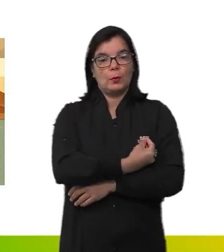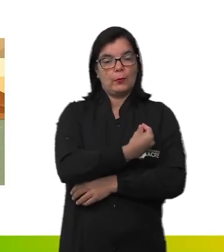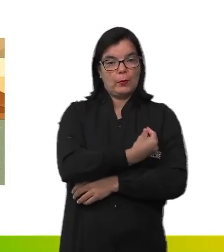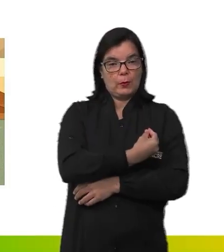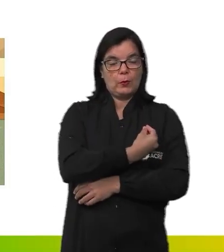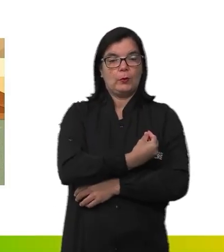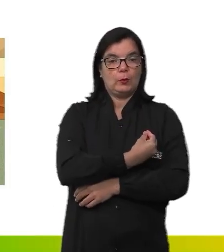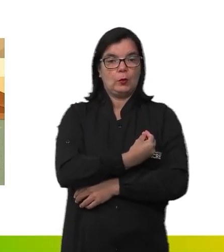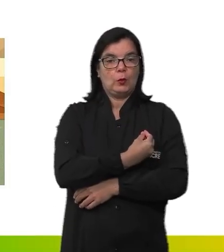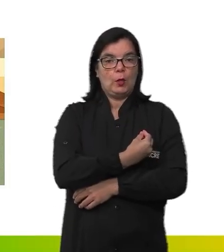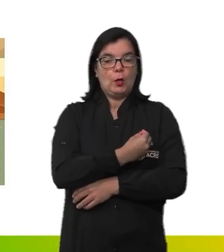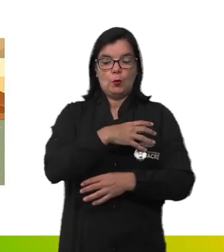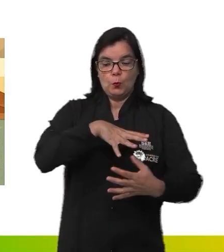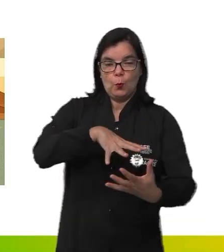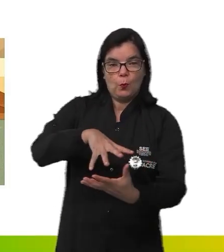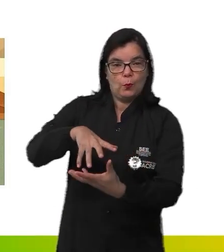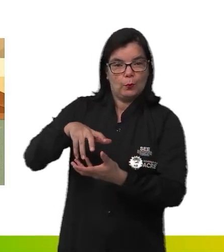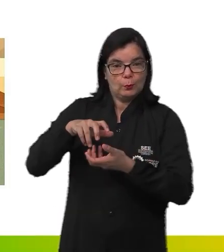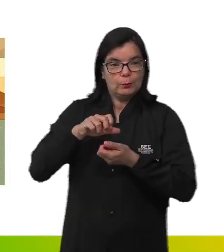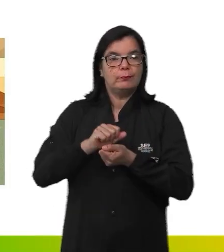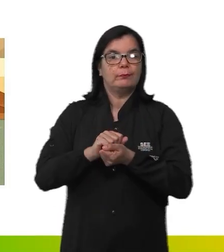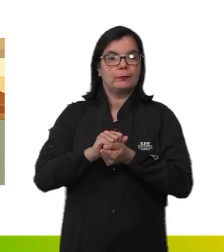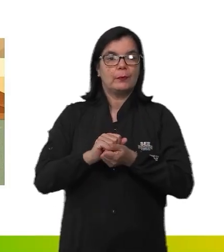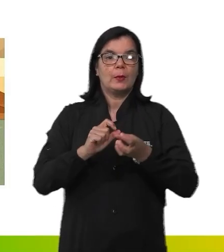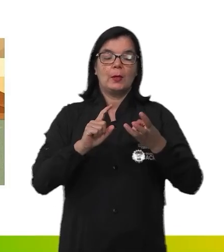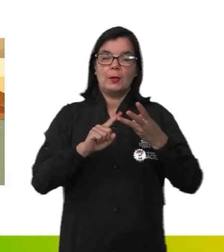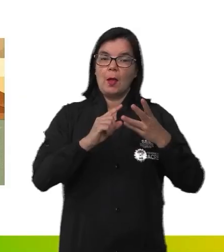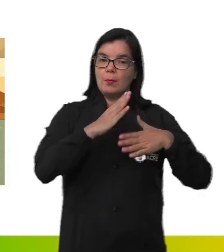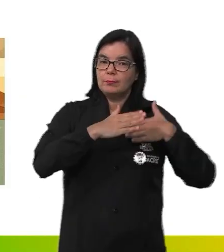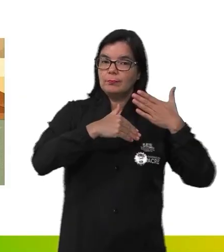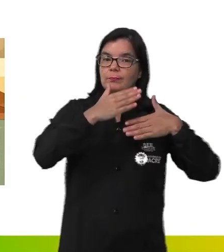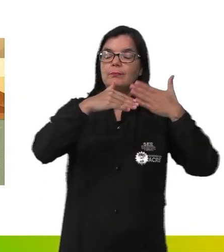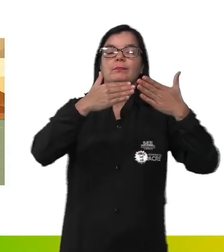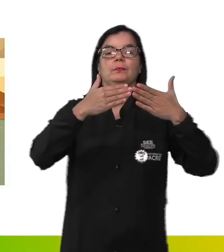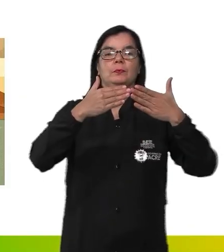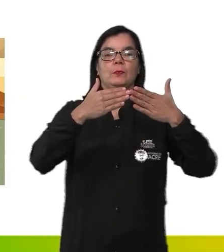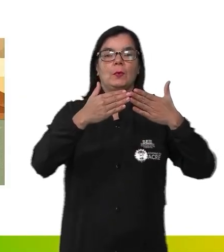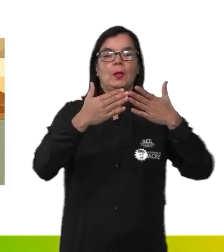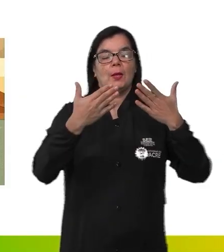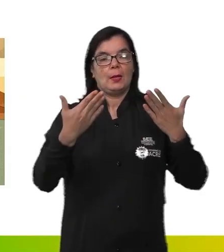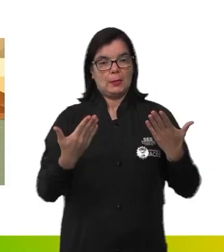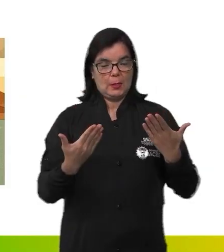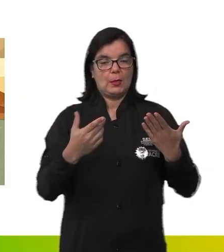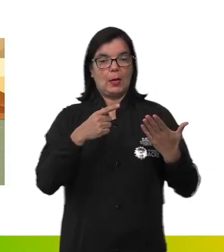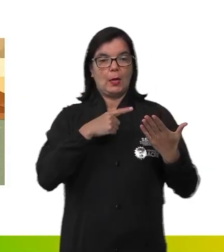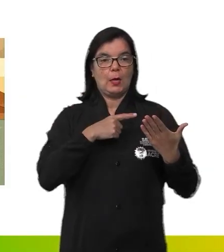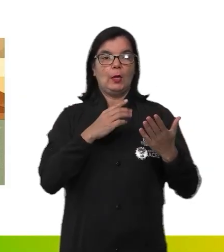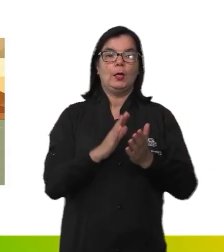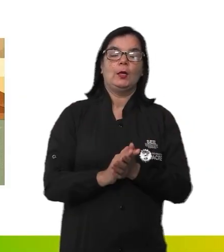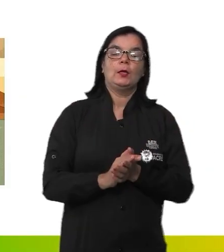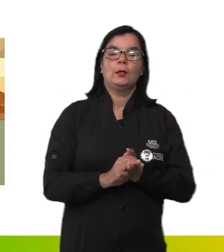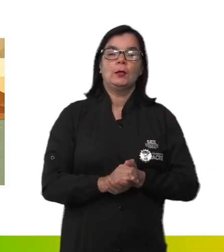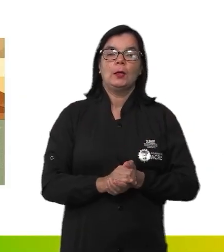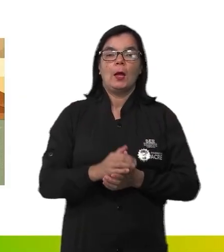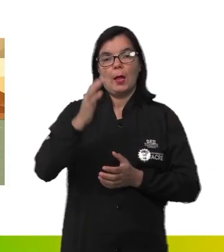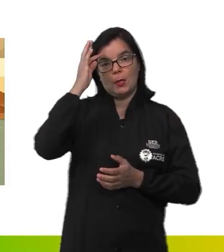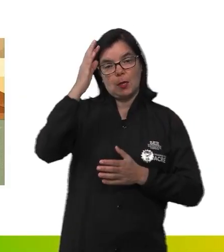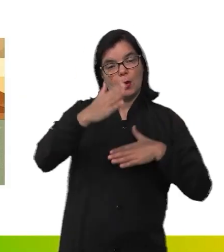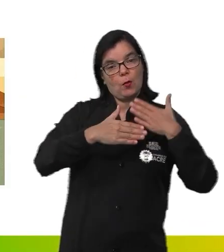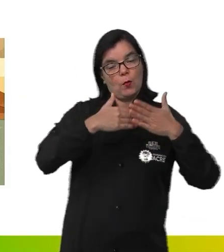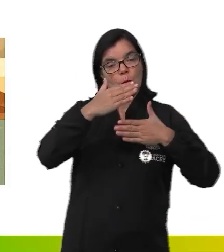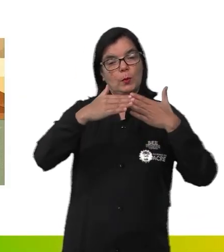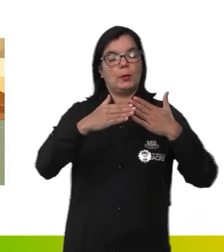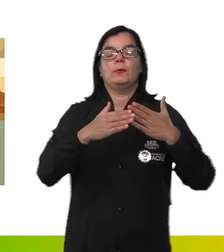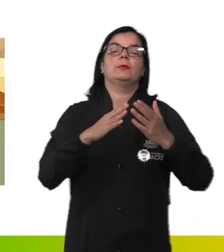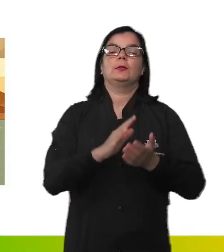vida veio do universo, tá? E temos a evolução. A evolução, no caso, ela vai se aplicar a teoria da